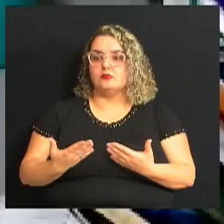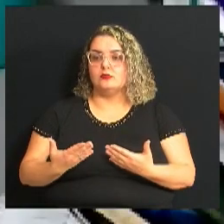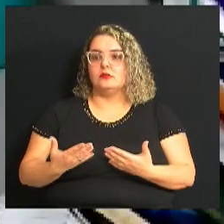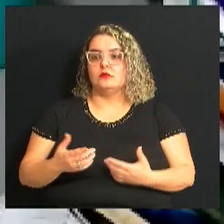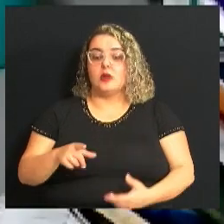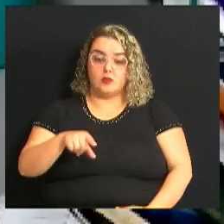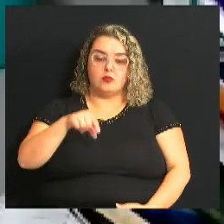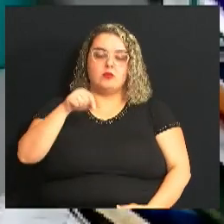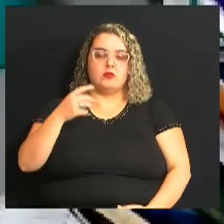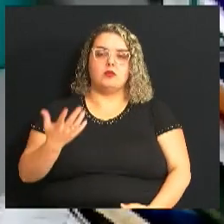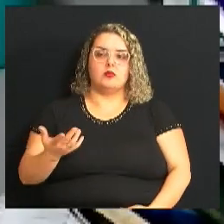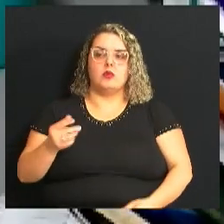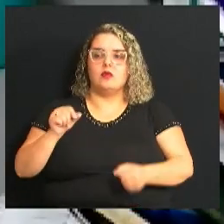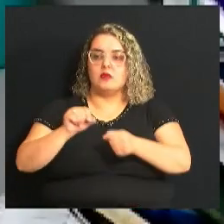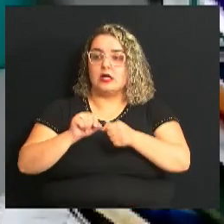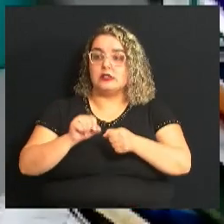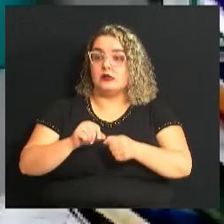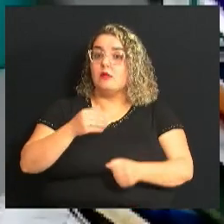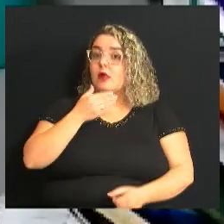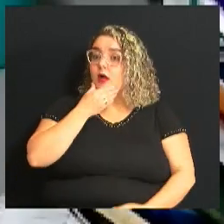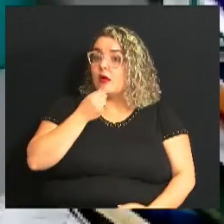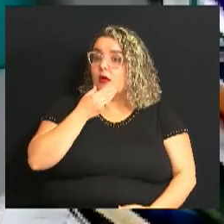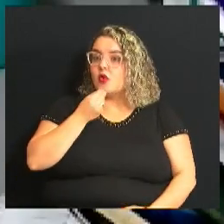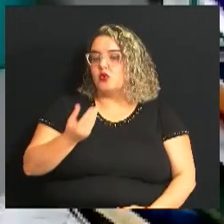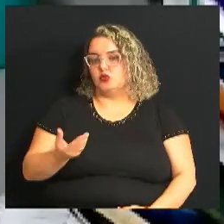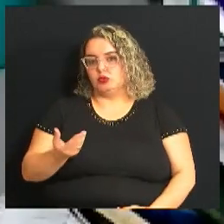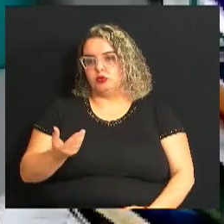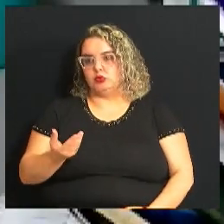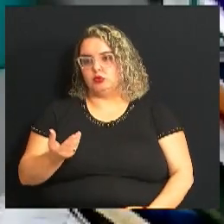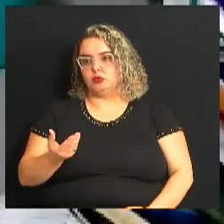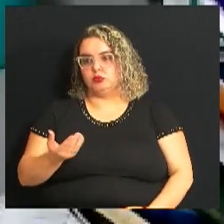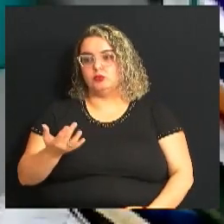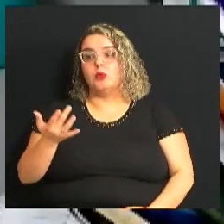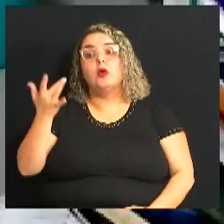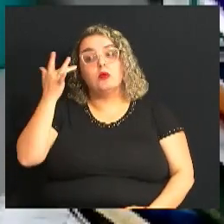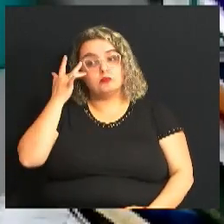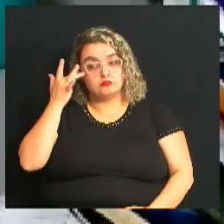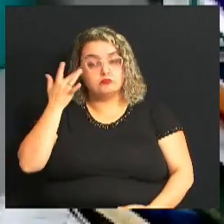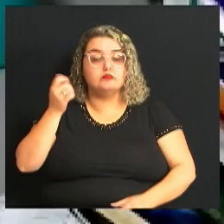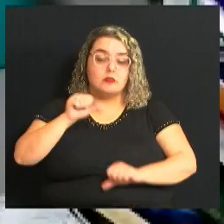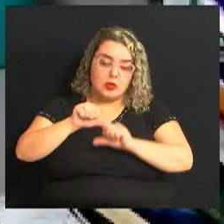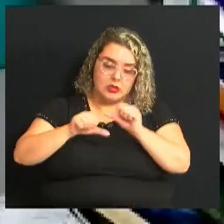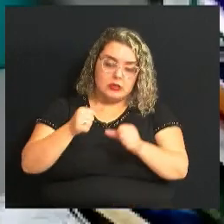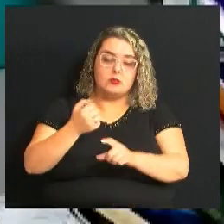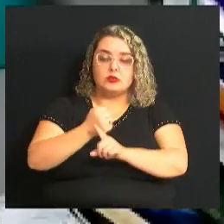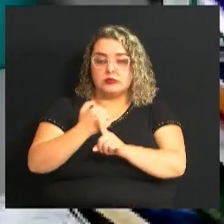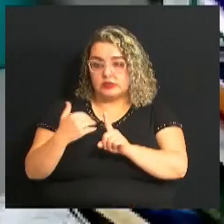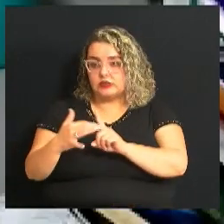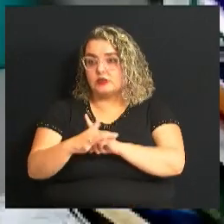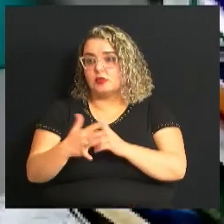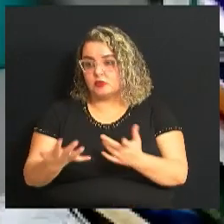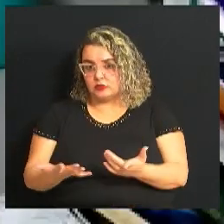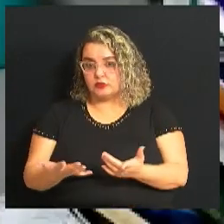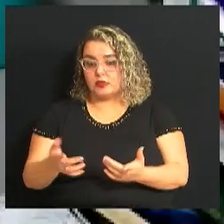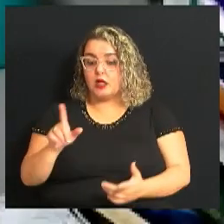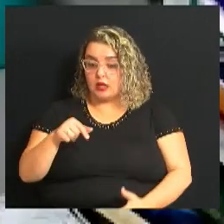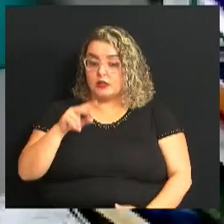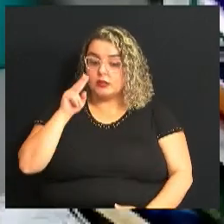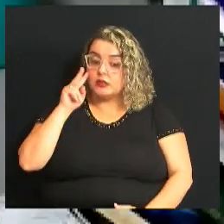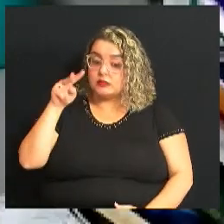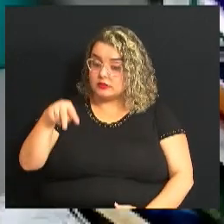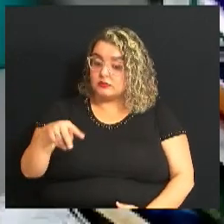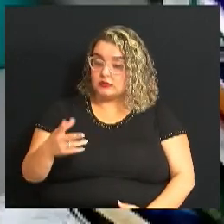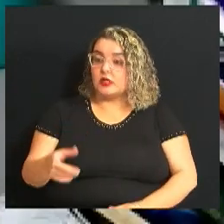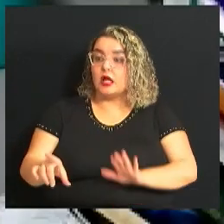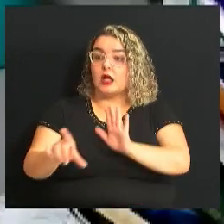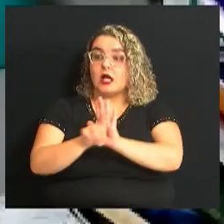de realização para os homens com o amadurecimento e essa mudança social. Então, nesse ponto, a legislação ela